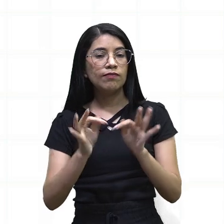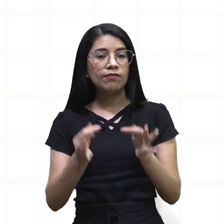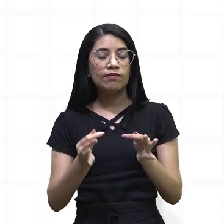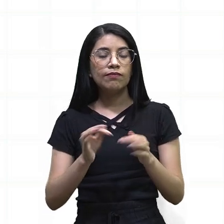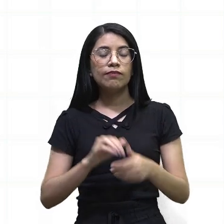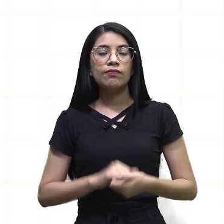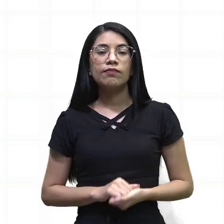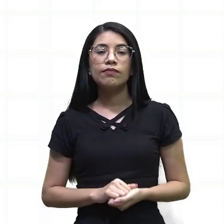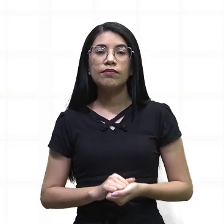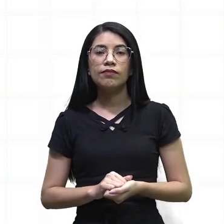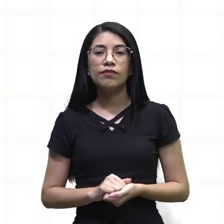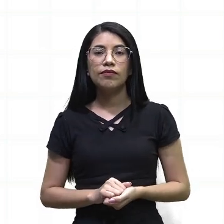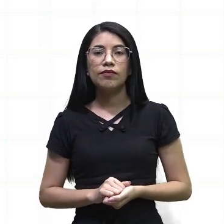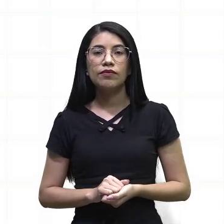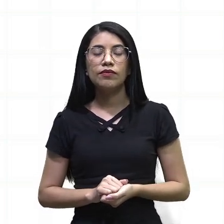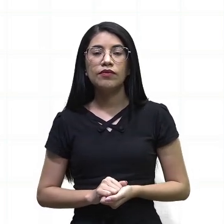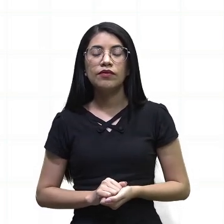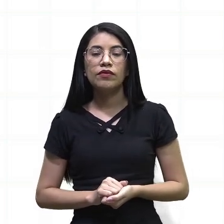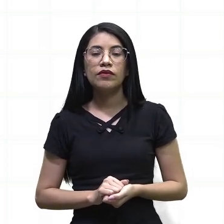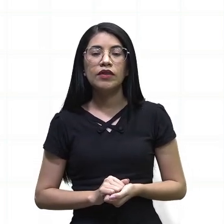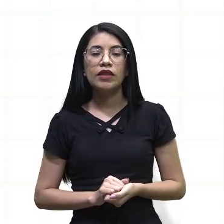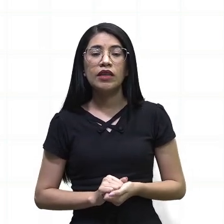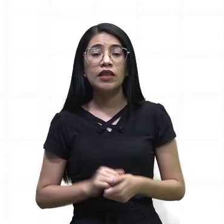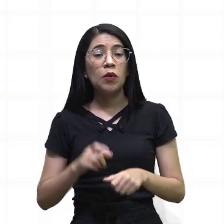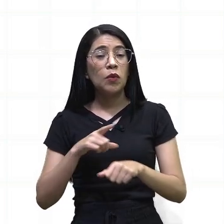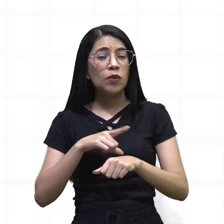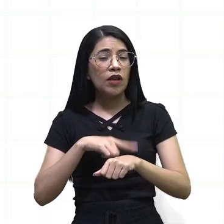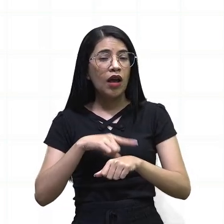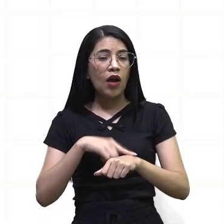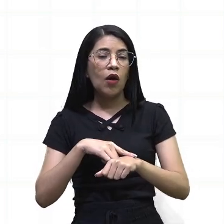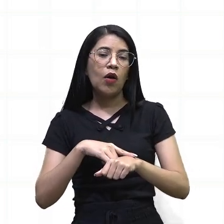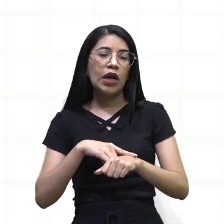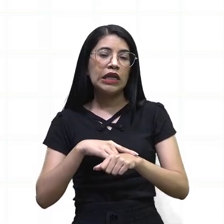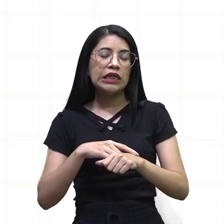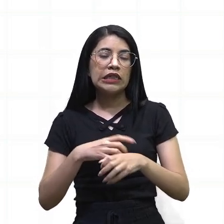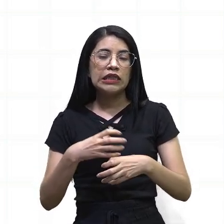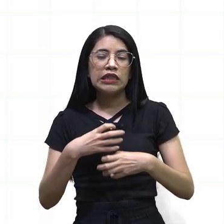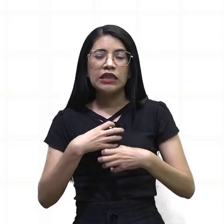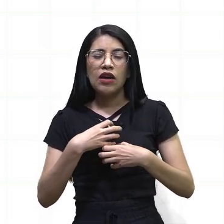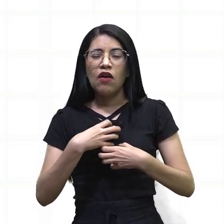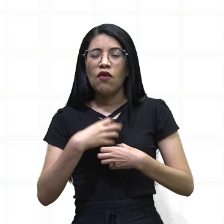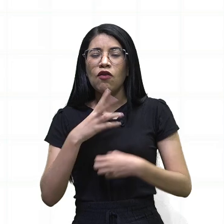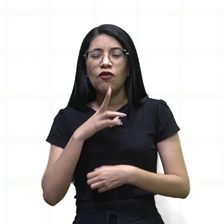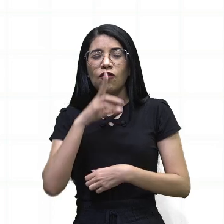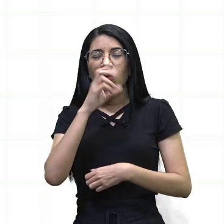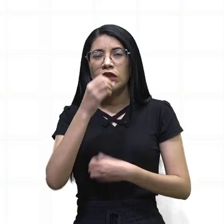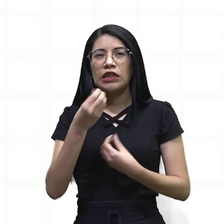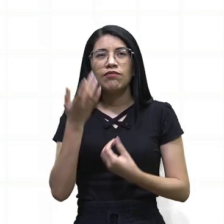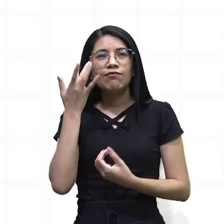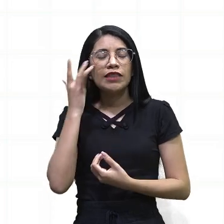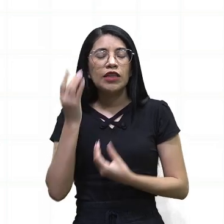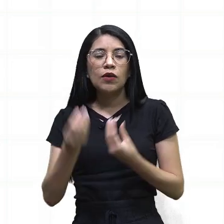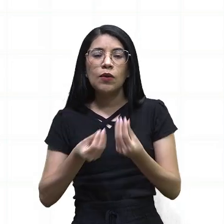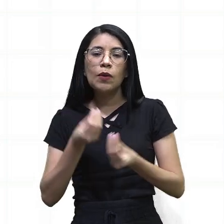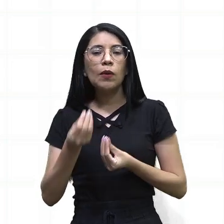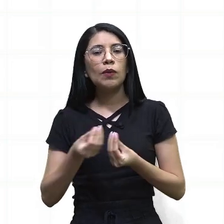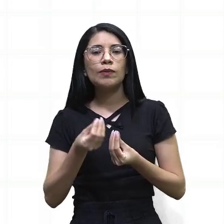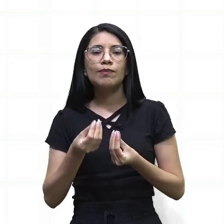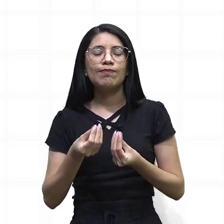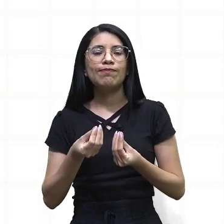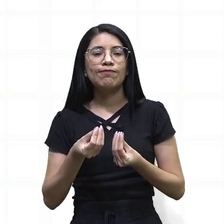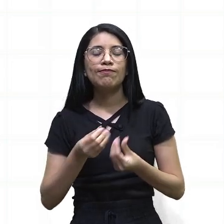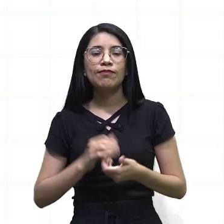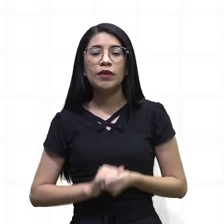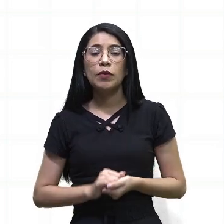Nessa hora, nós retiramos força de algum lugar. Tinha que tirar mesmo, né? Se